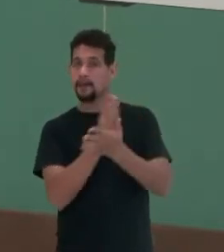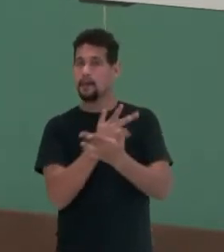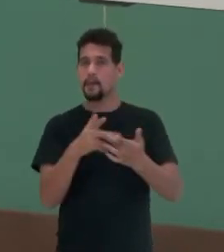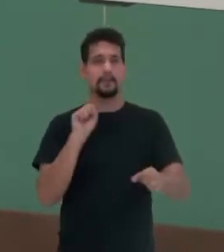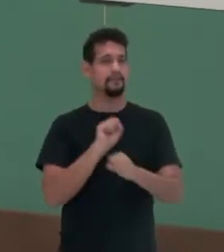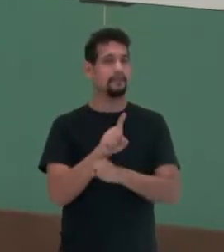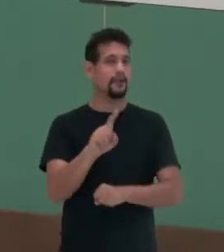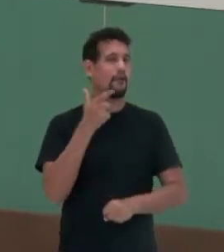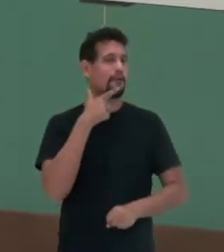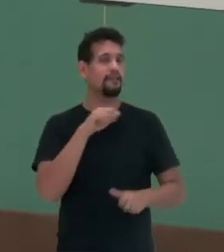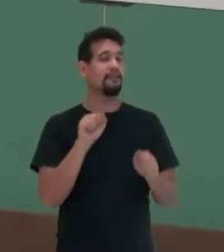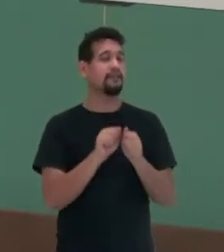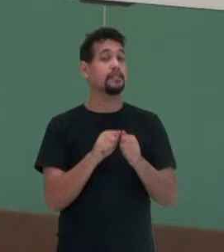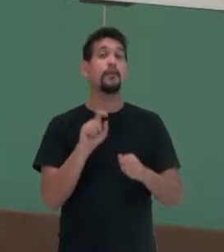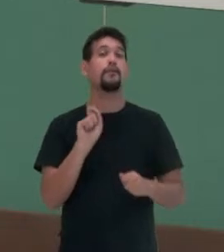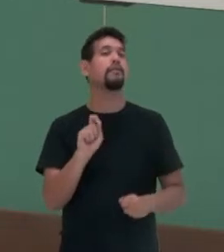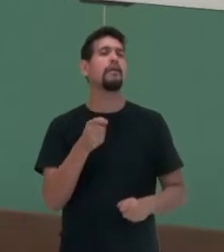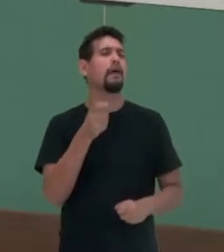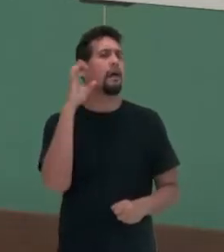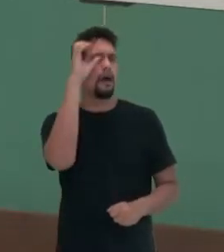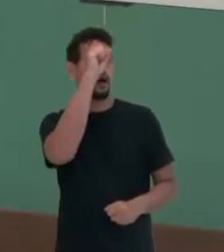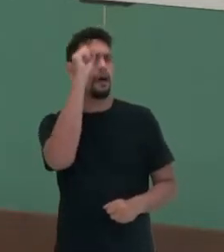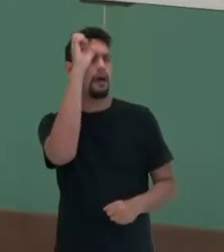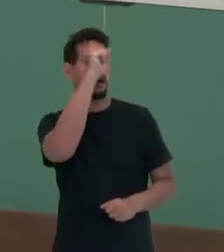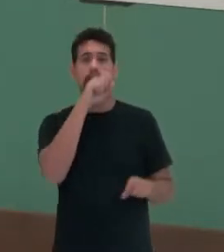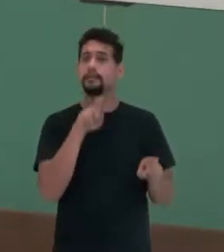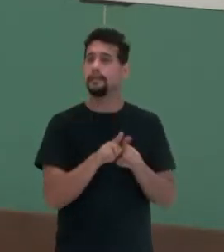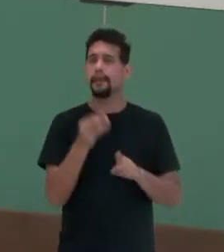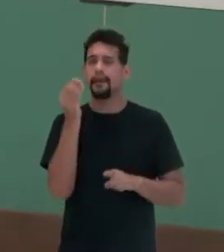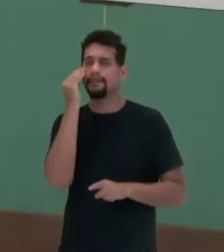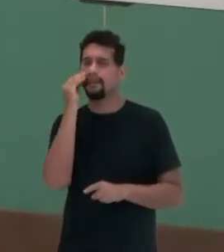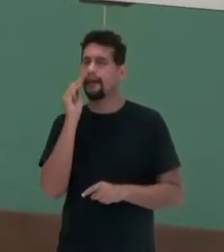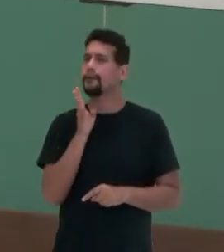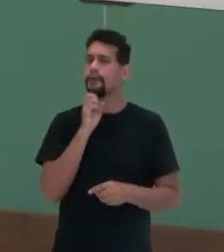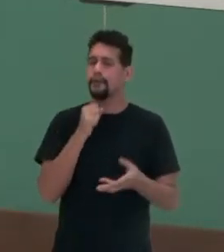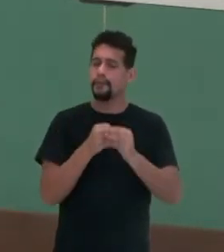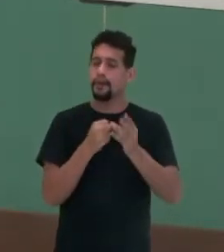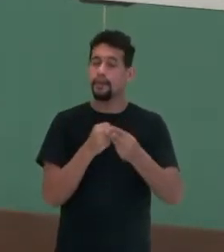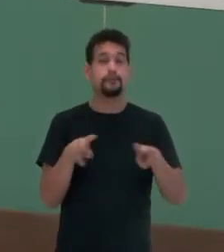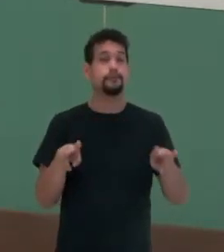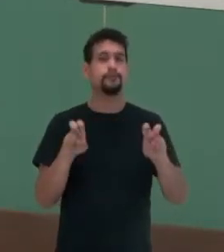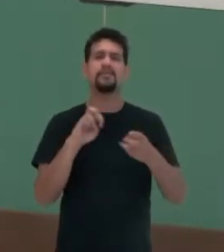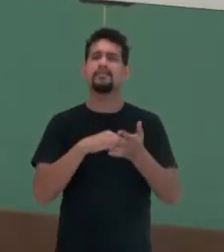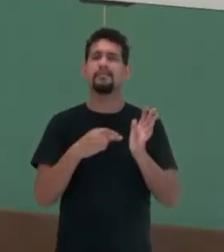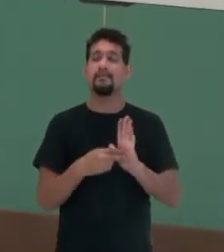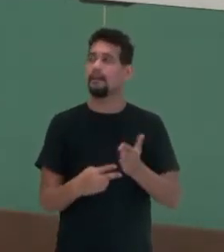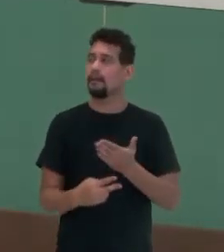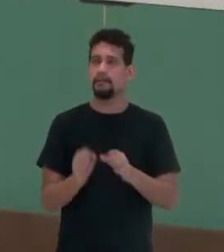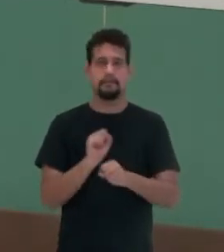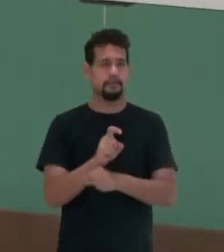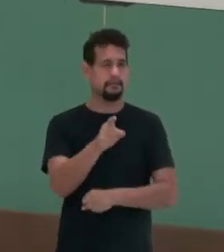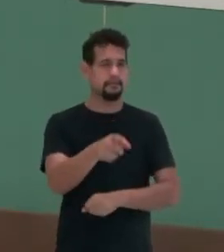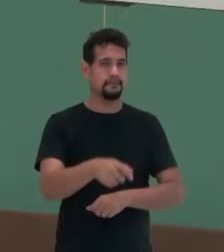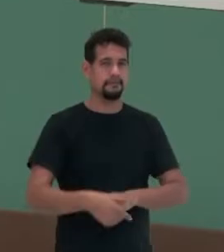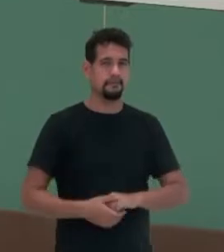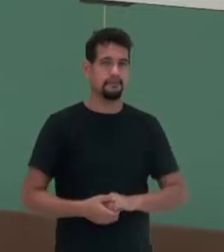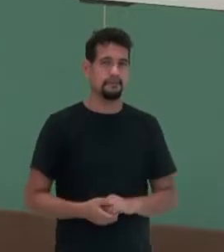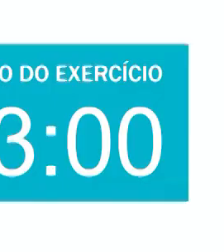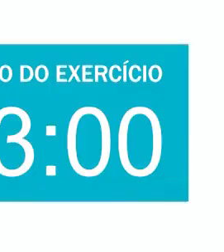espero que vocês realizem com o que vocês aprenderam, com o que vocês têm de conhecimento até hoje sobre o jiu-jitsu. Já voltamos.